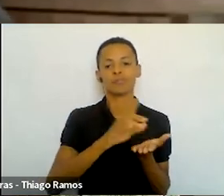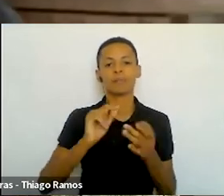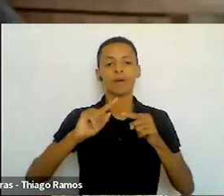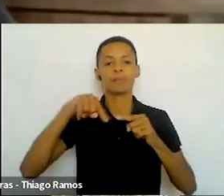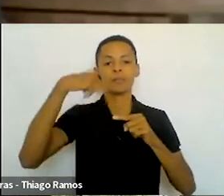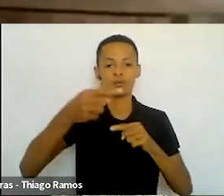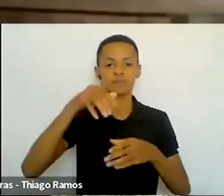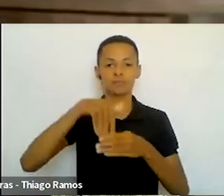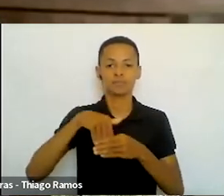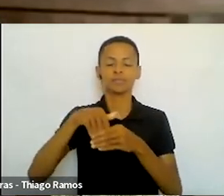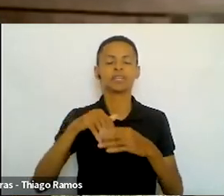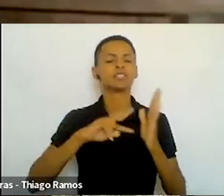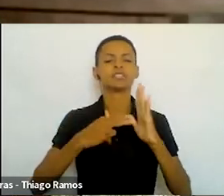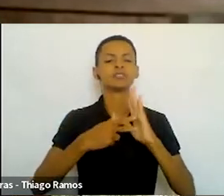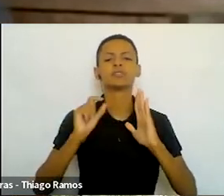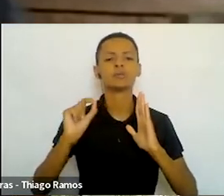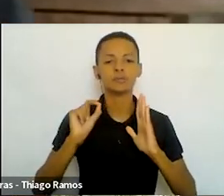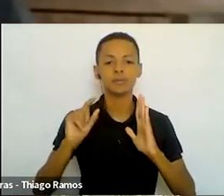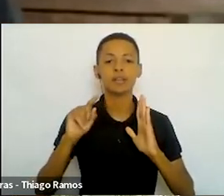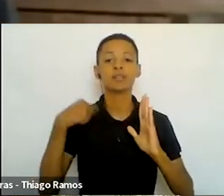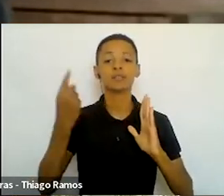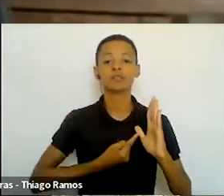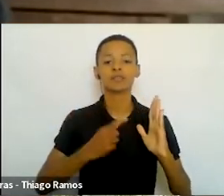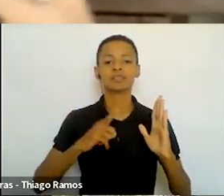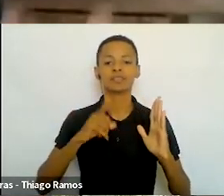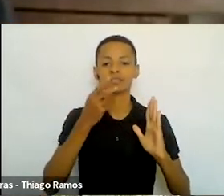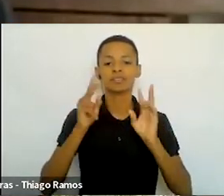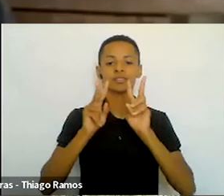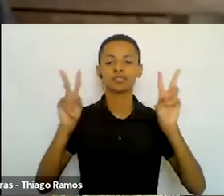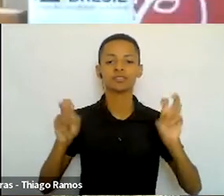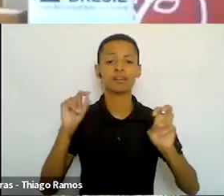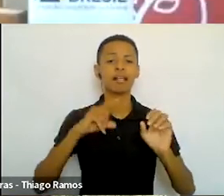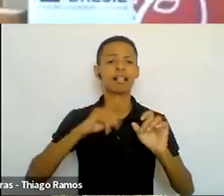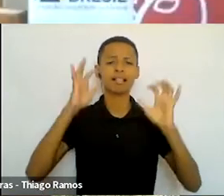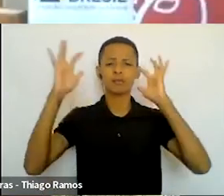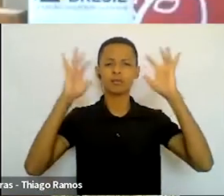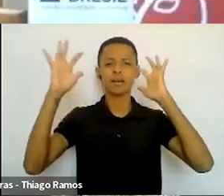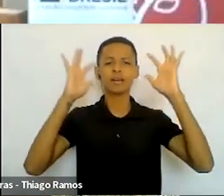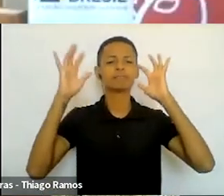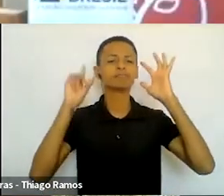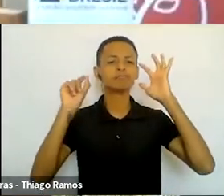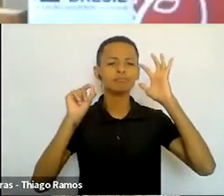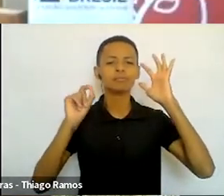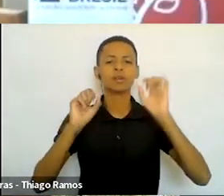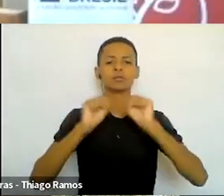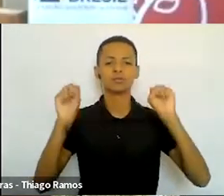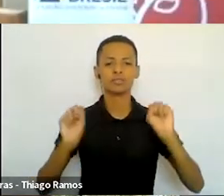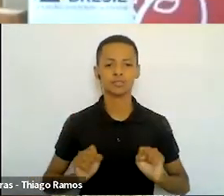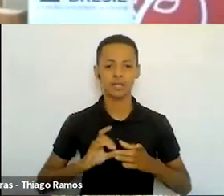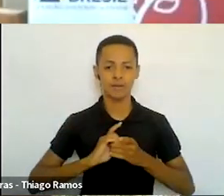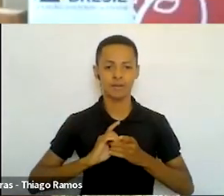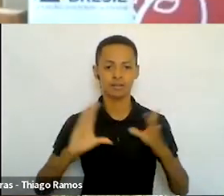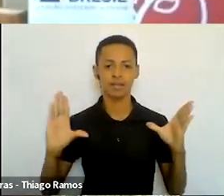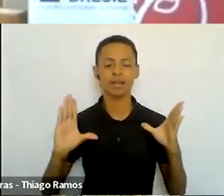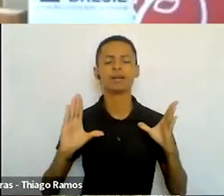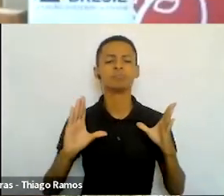gente está falando aqui? A gente está falando de uma reflexão sobre o sistema democrático, que